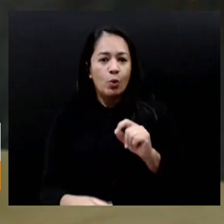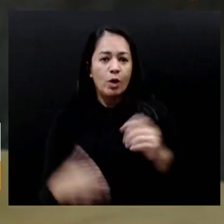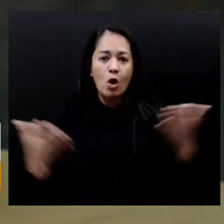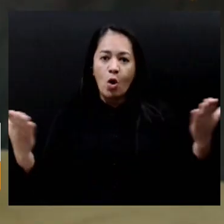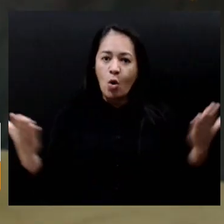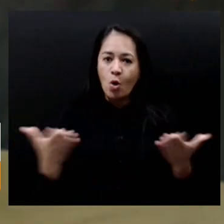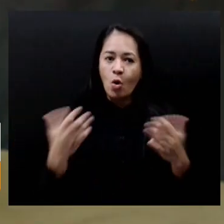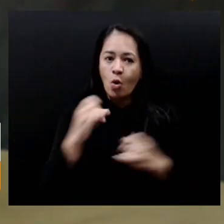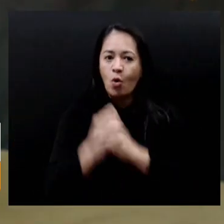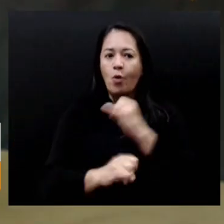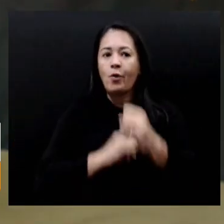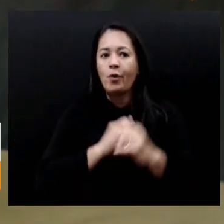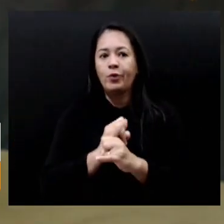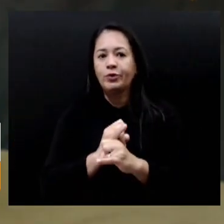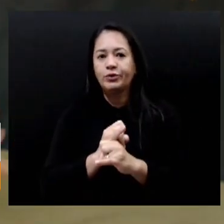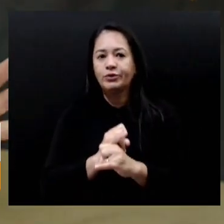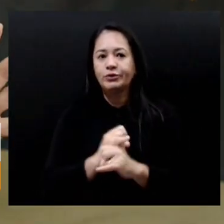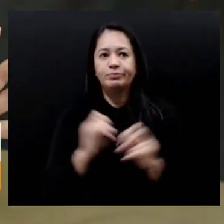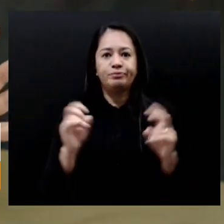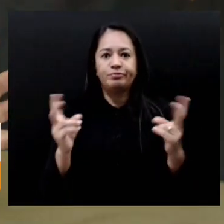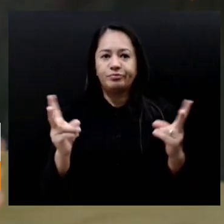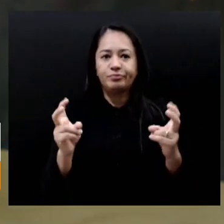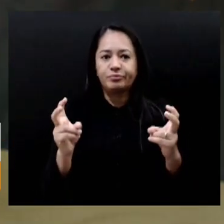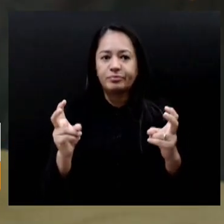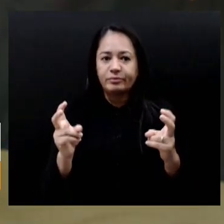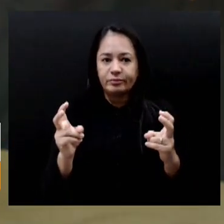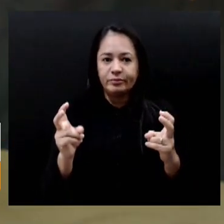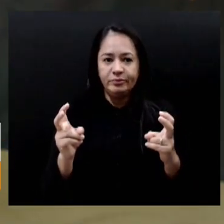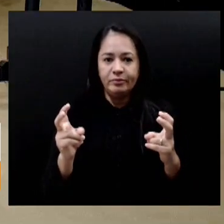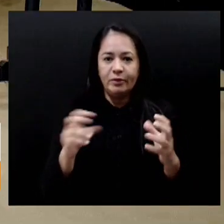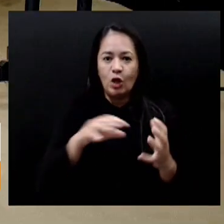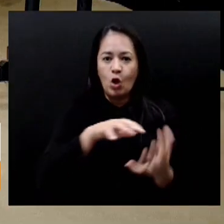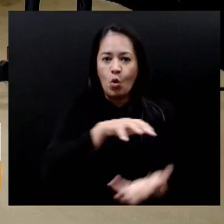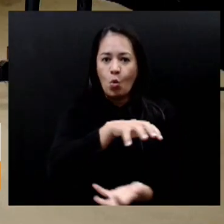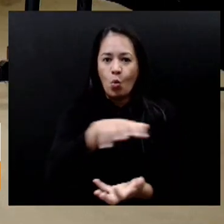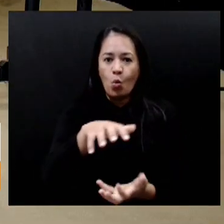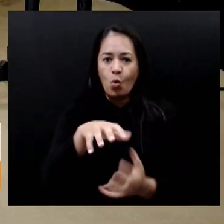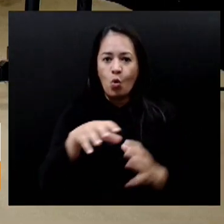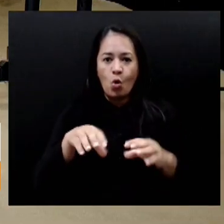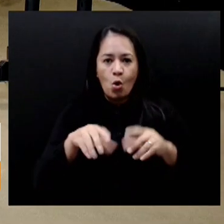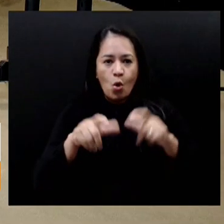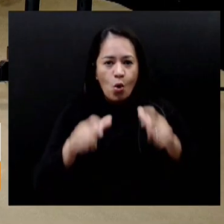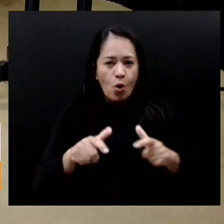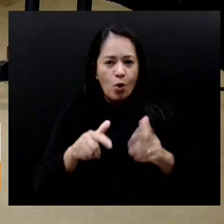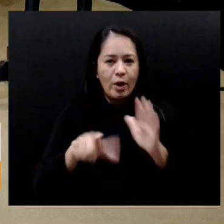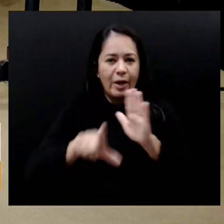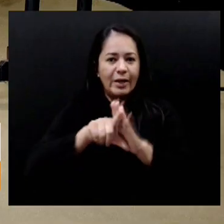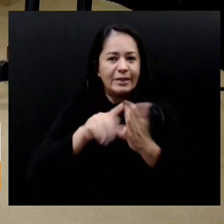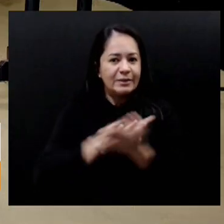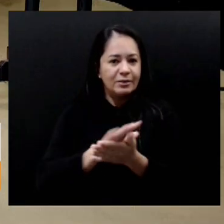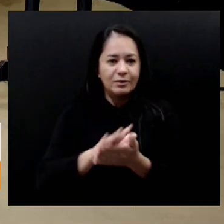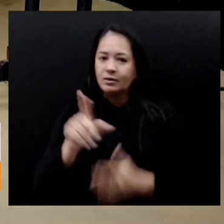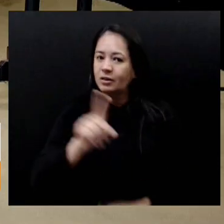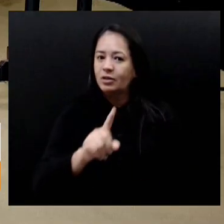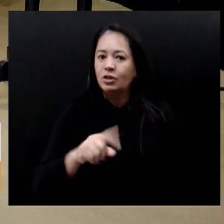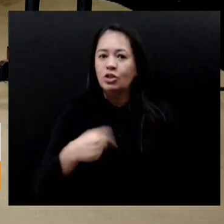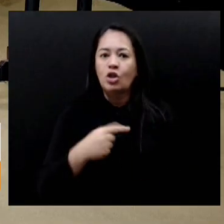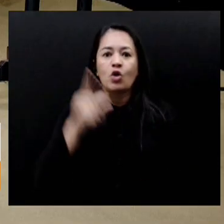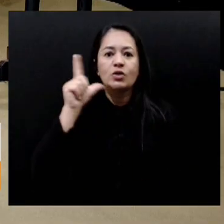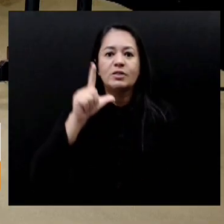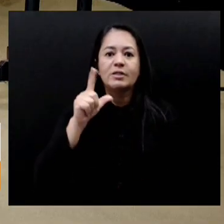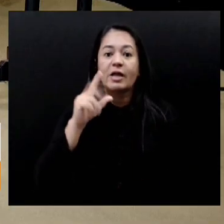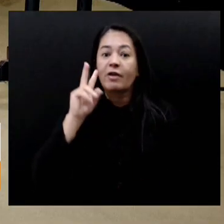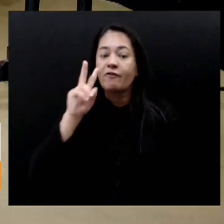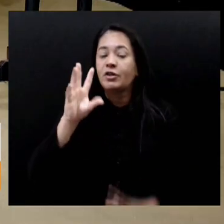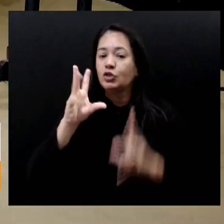como falava há Terra tempos sem lei. atrás, a terra sem Nunca, lei, né. nunca foi. Internet a gente consegue rastrear tudo. Então, Uhum. faz um perfil fake e